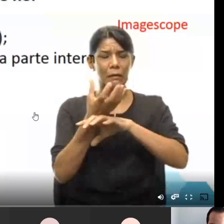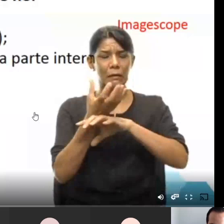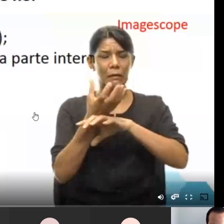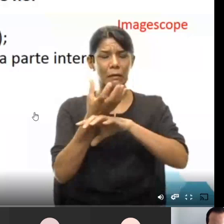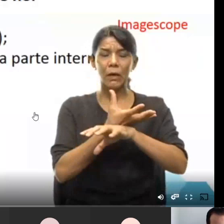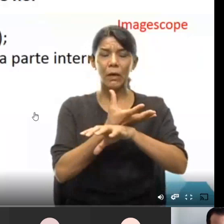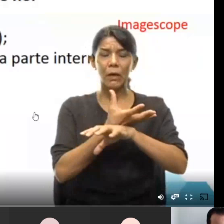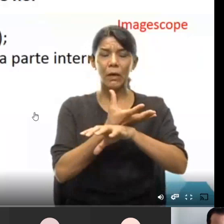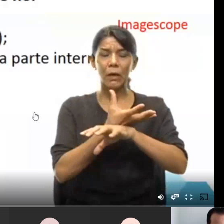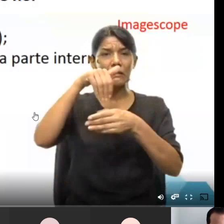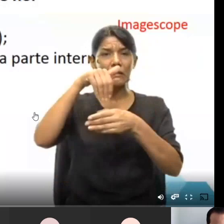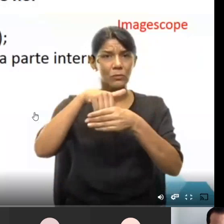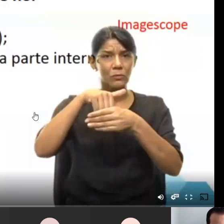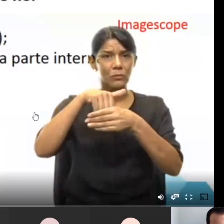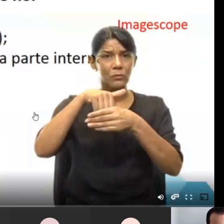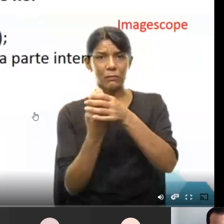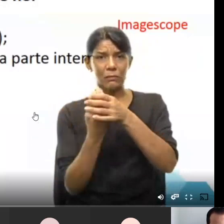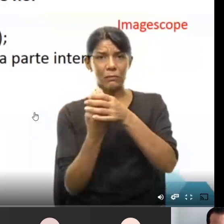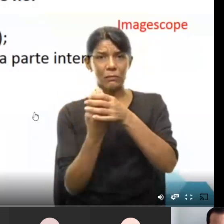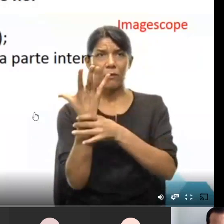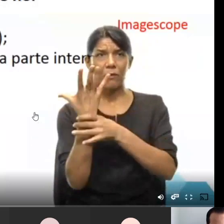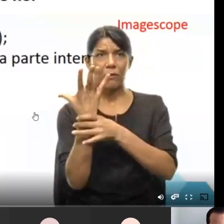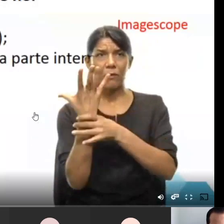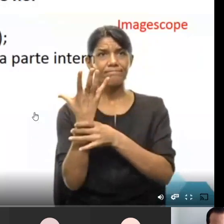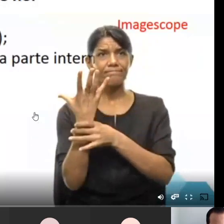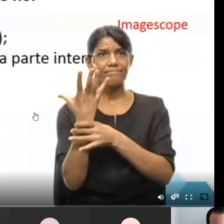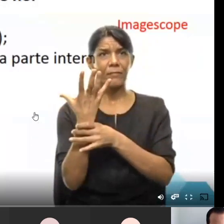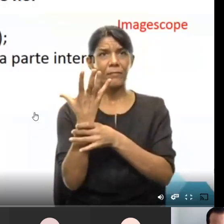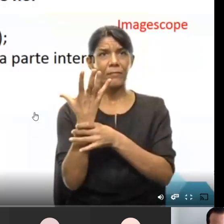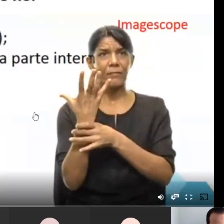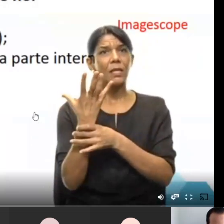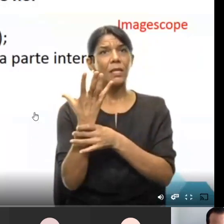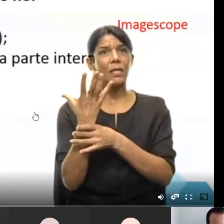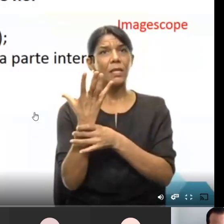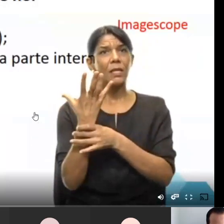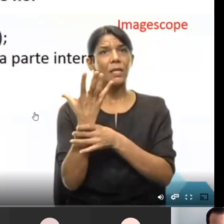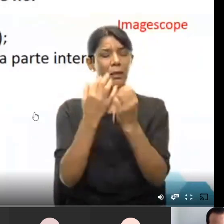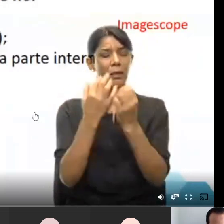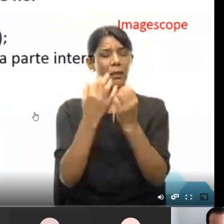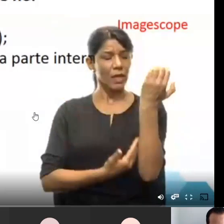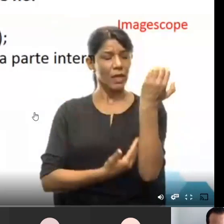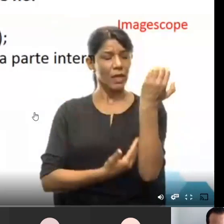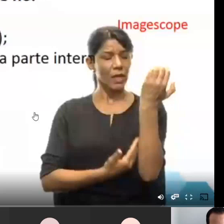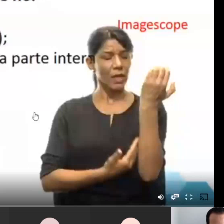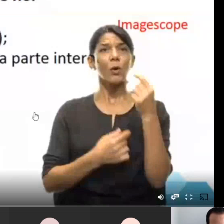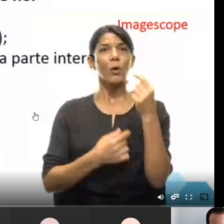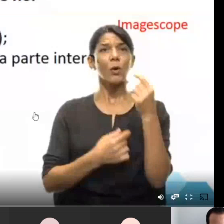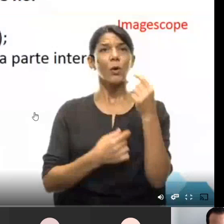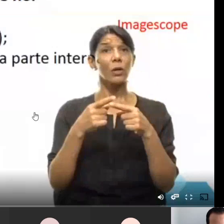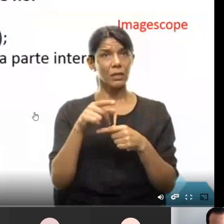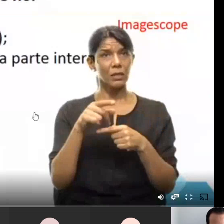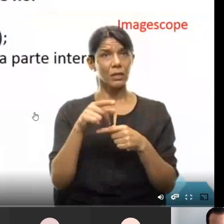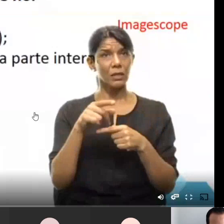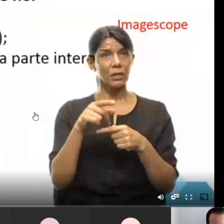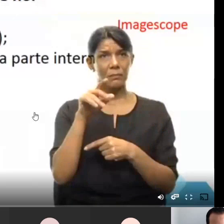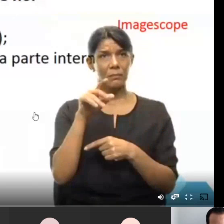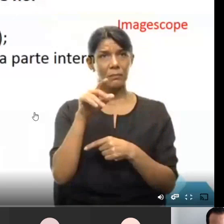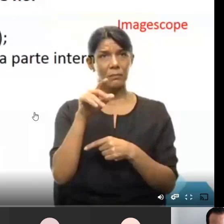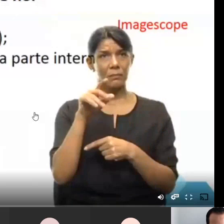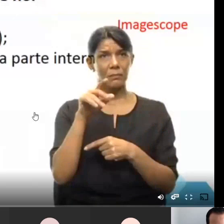de dentro para fora. Identificar as regiões vasculares, porque este papiloma, no